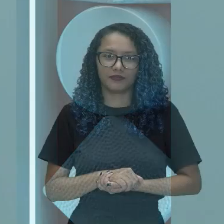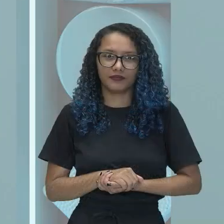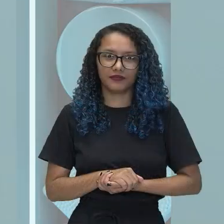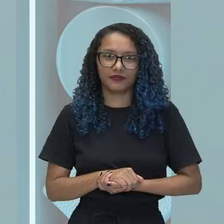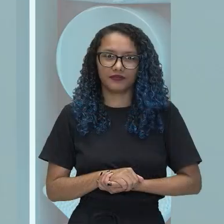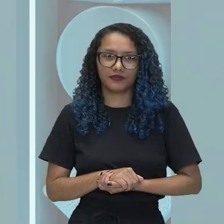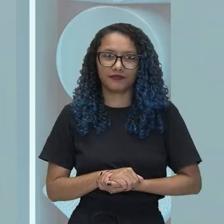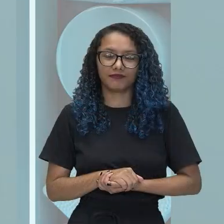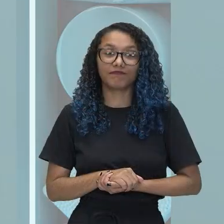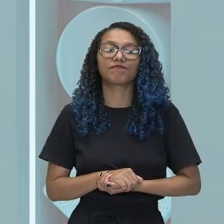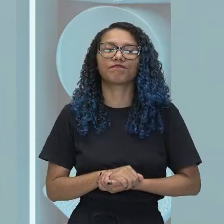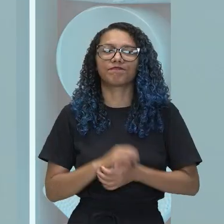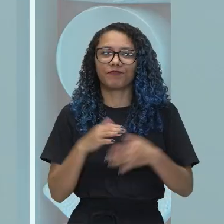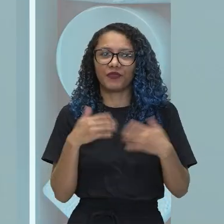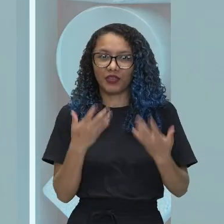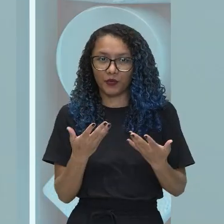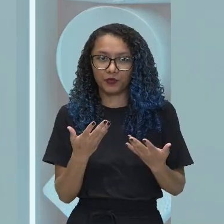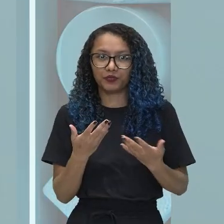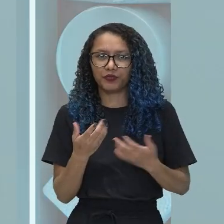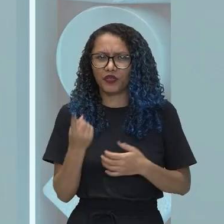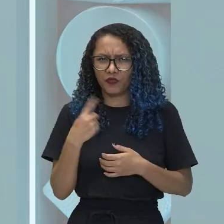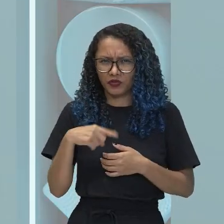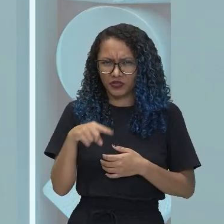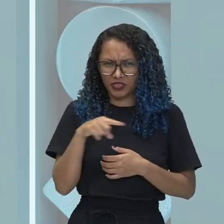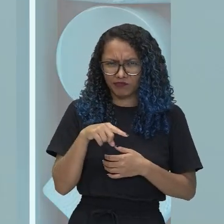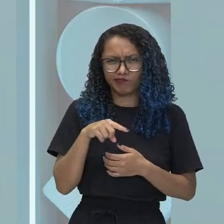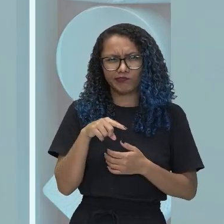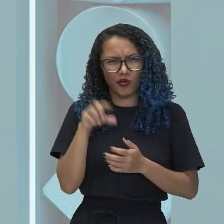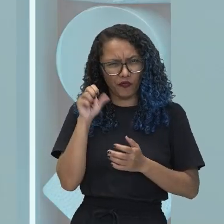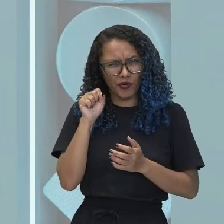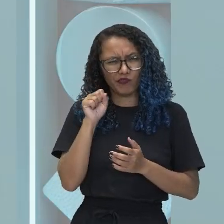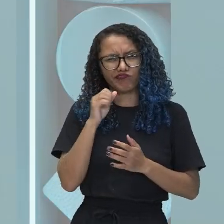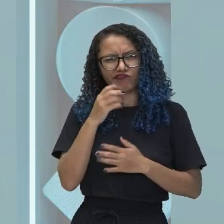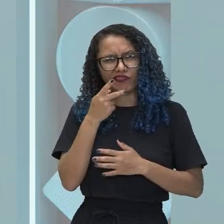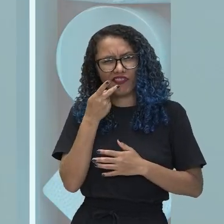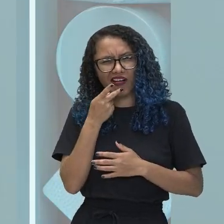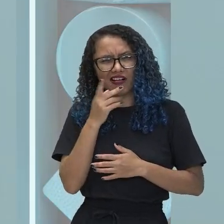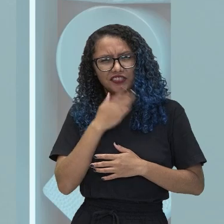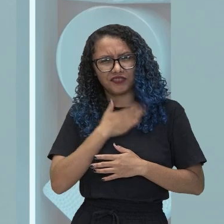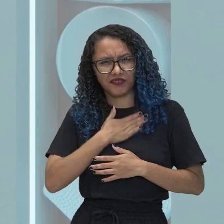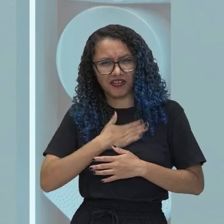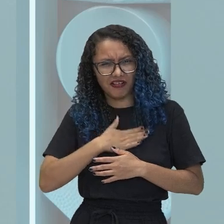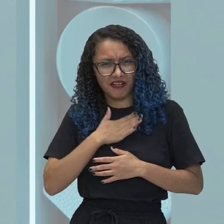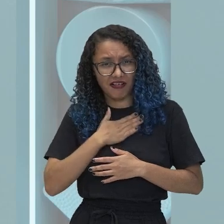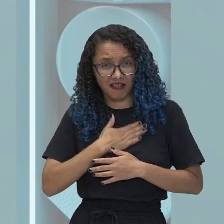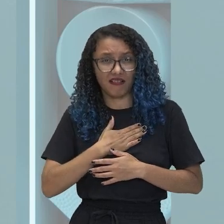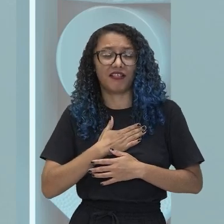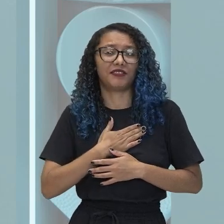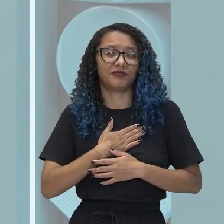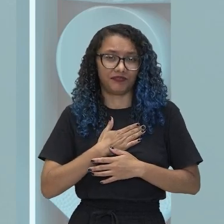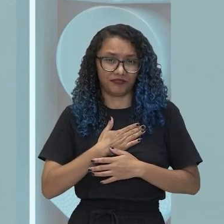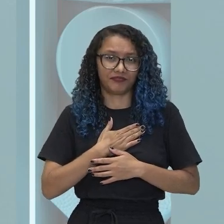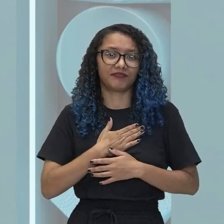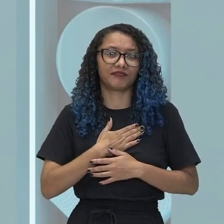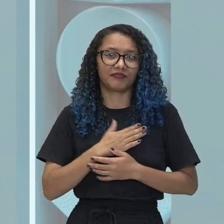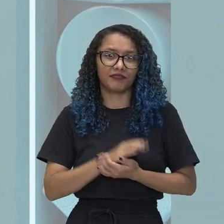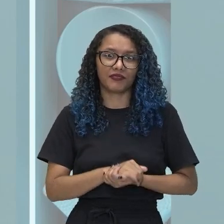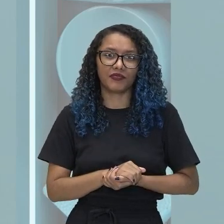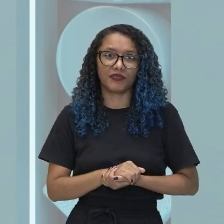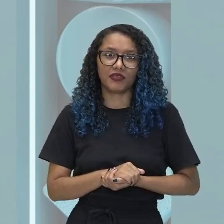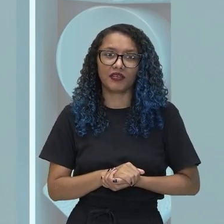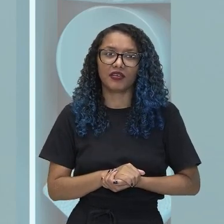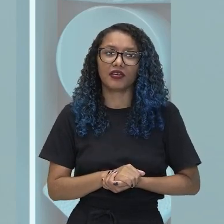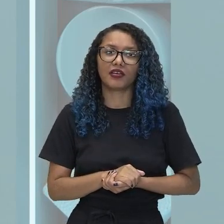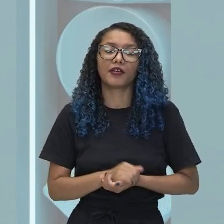E aí pessoal vocês conseguiram ouvir Foi devagar despacio ele fez uso de quê de falar